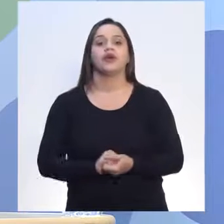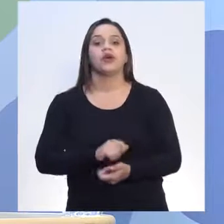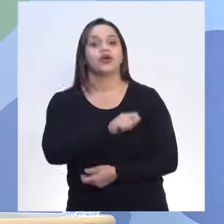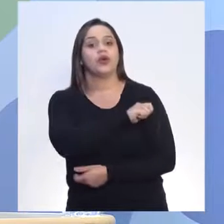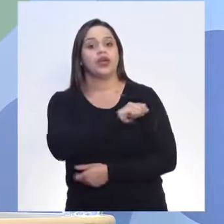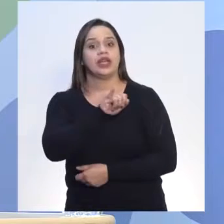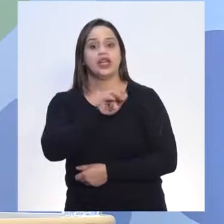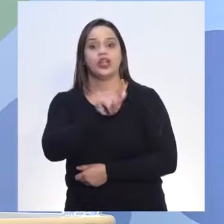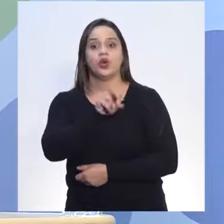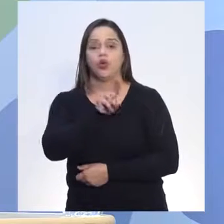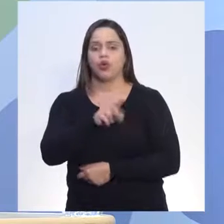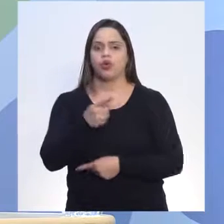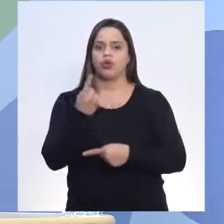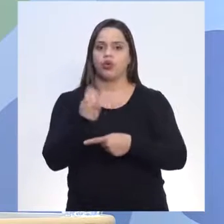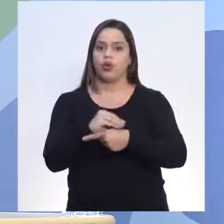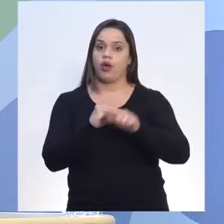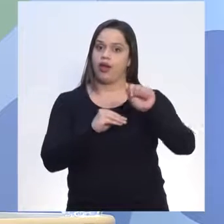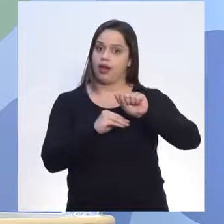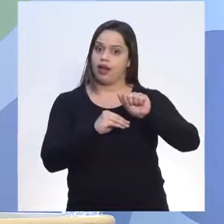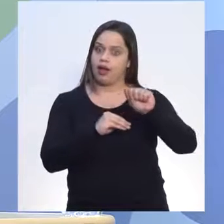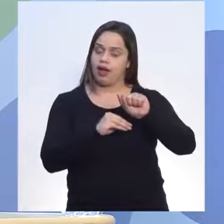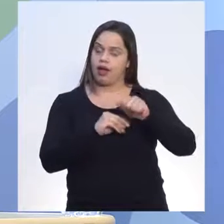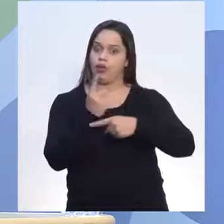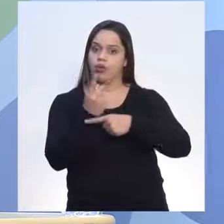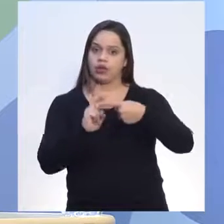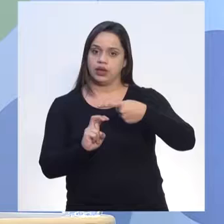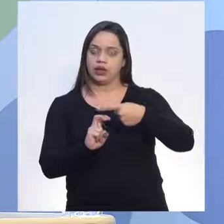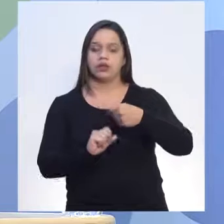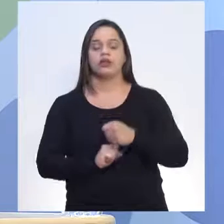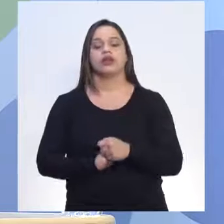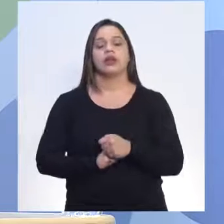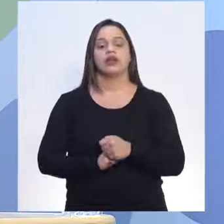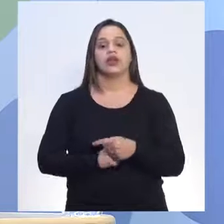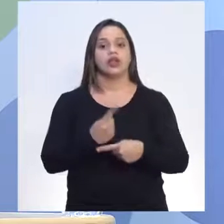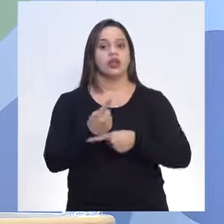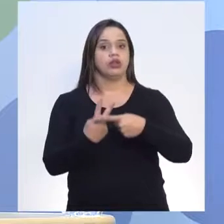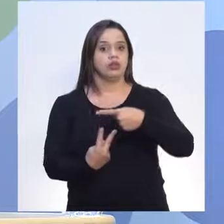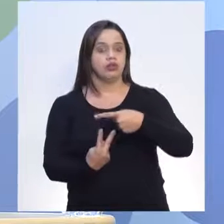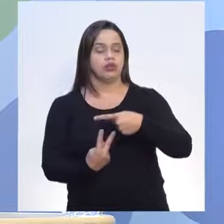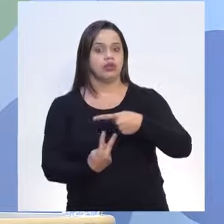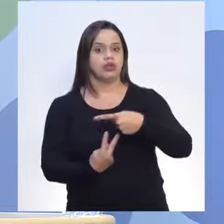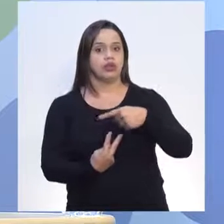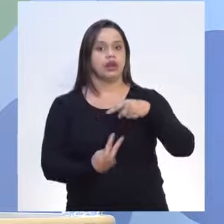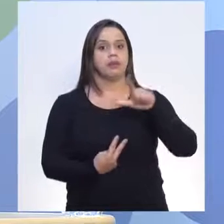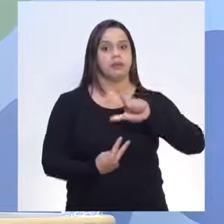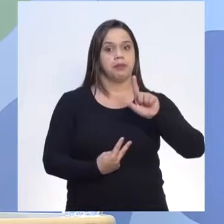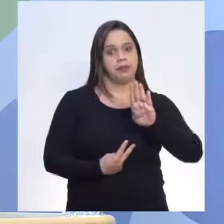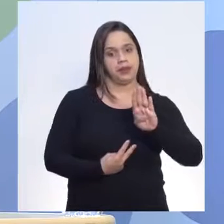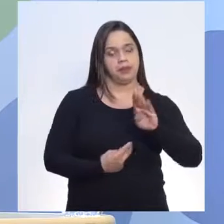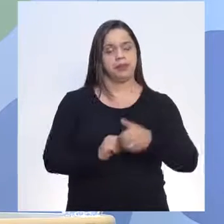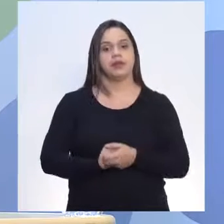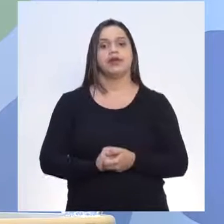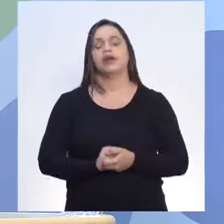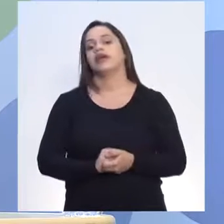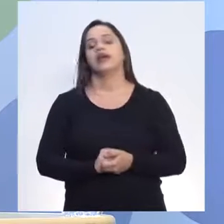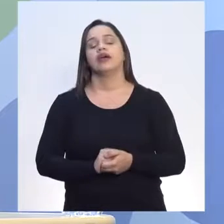colocou 1/5 na letra A e meio na letra B. O Gabriel colocou 5 inteiros na letra A e meio